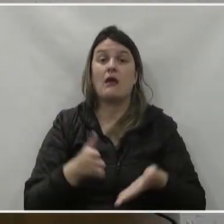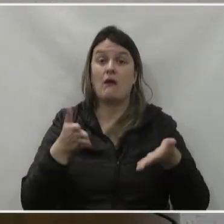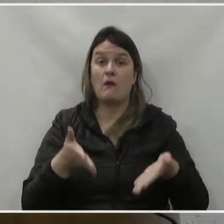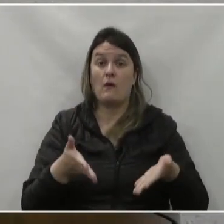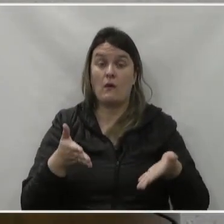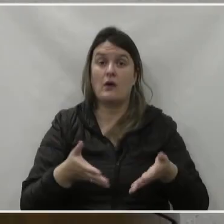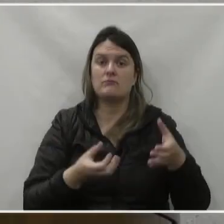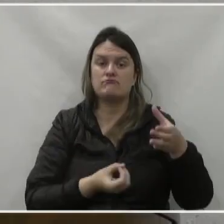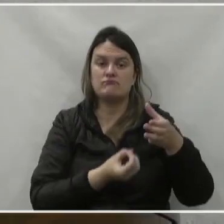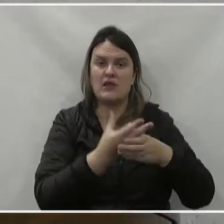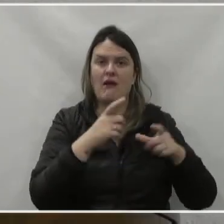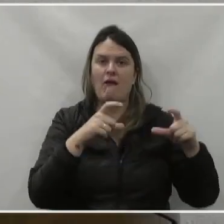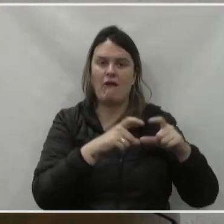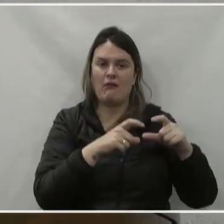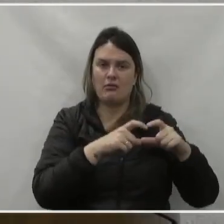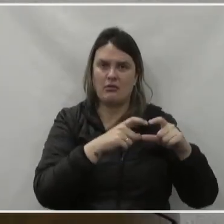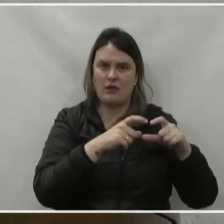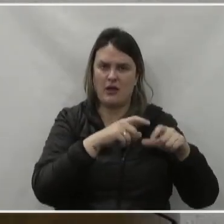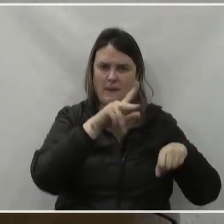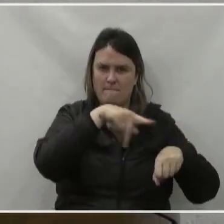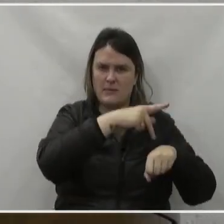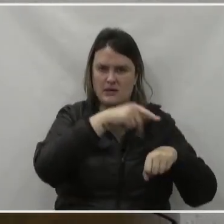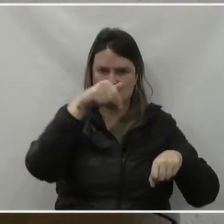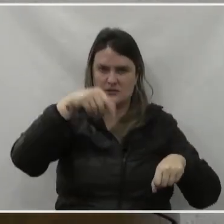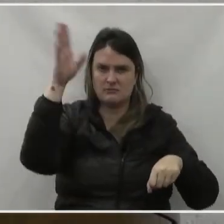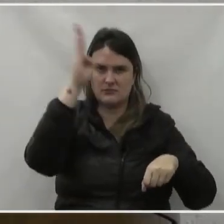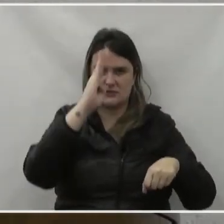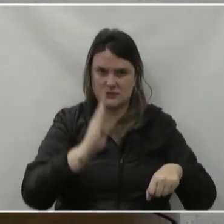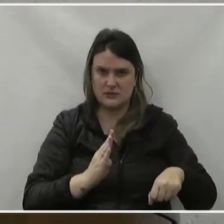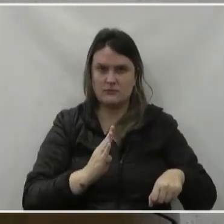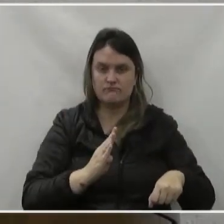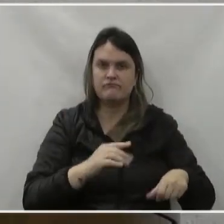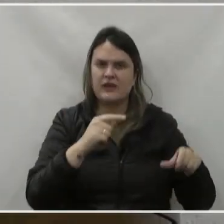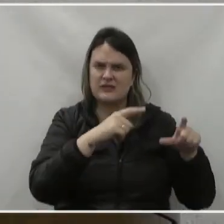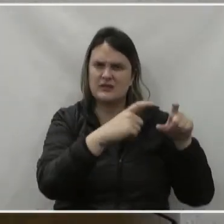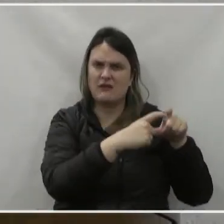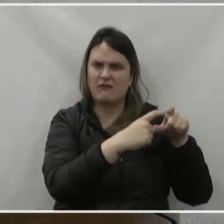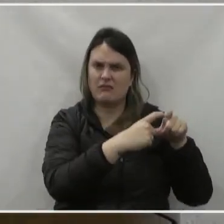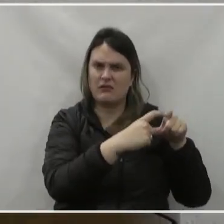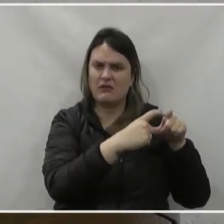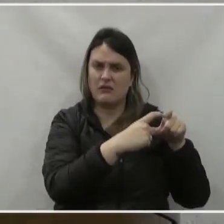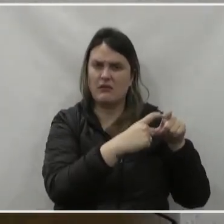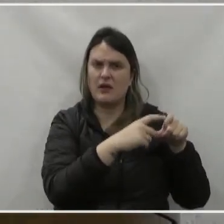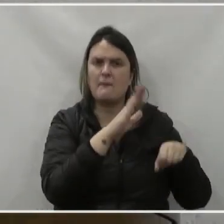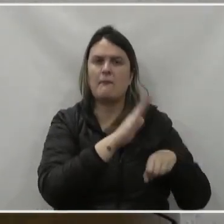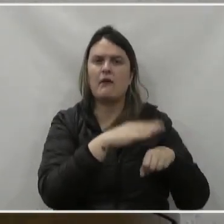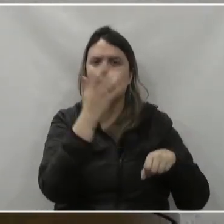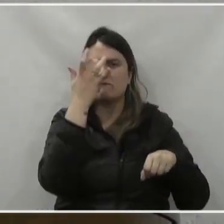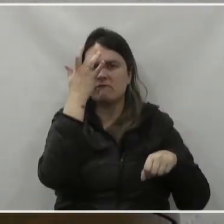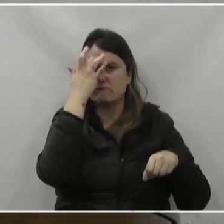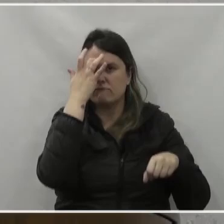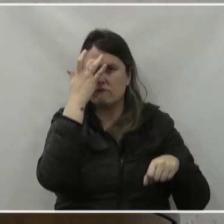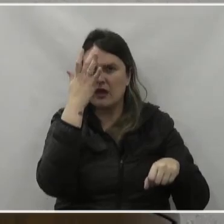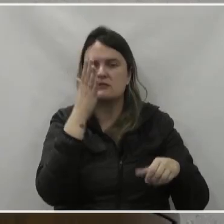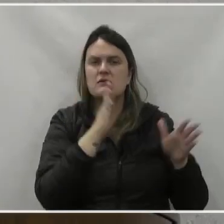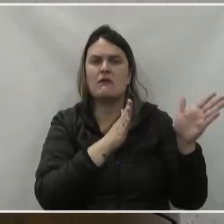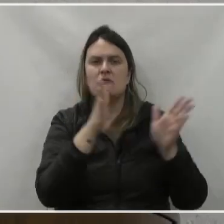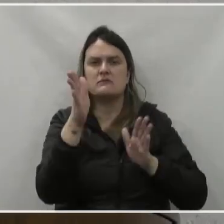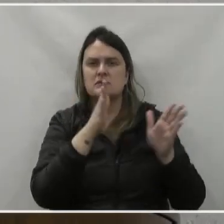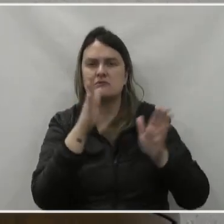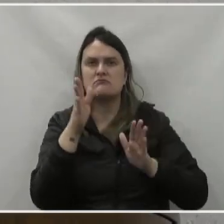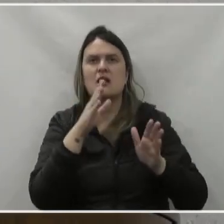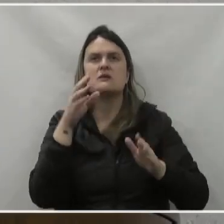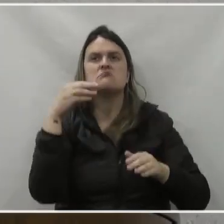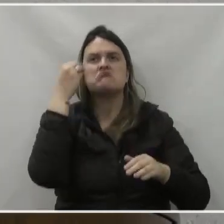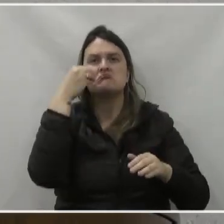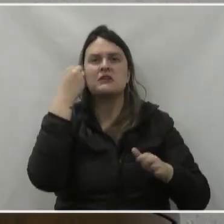Agora, criar a Carteira Nacional Docente no Brasil. Essa carteira facilitará o acesso a